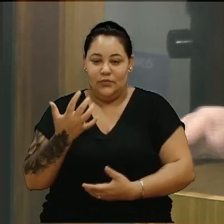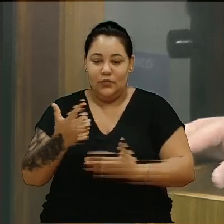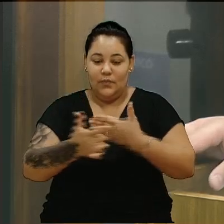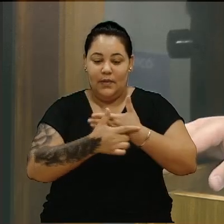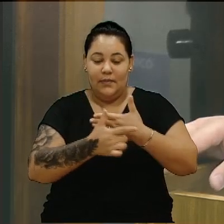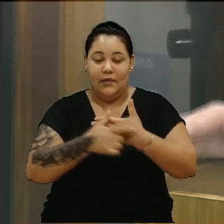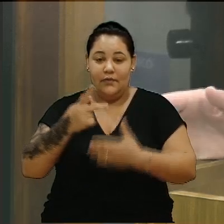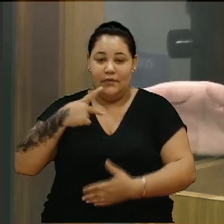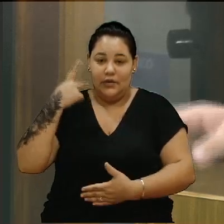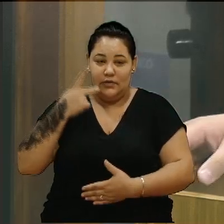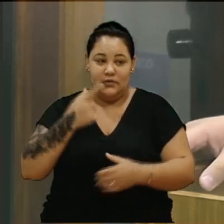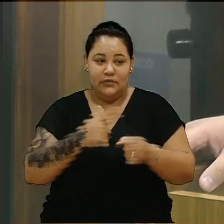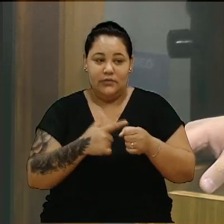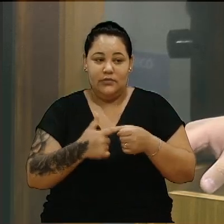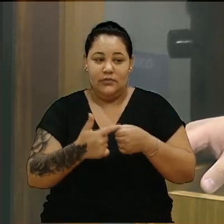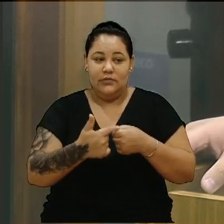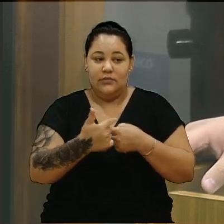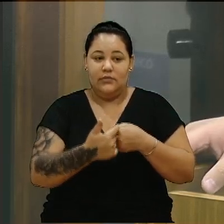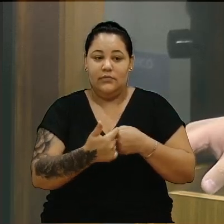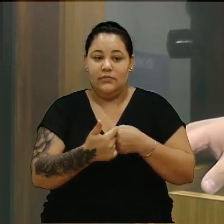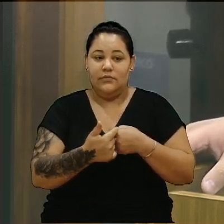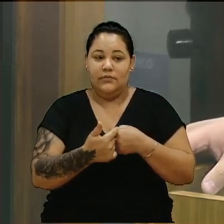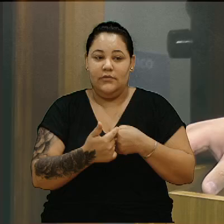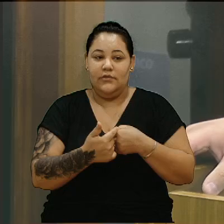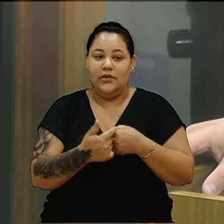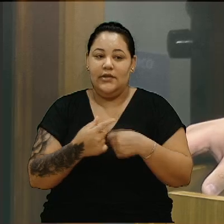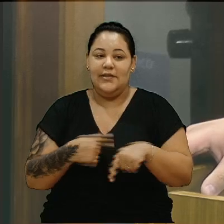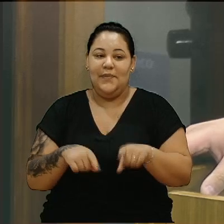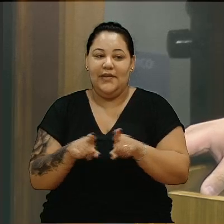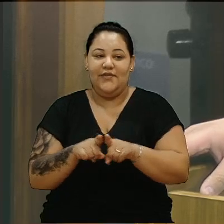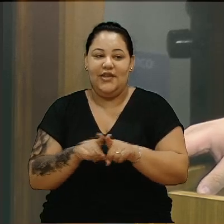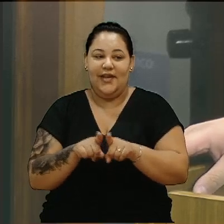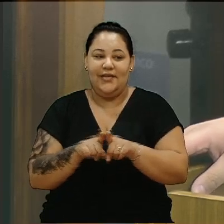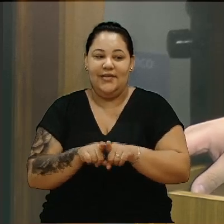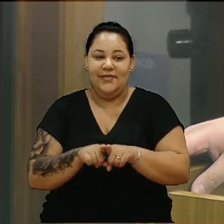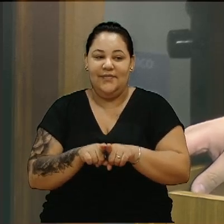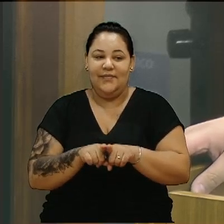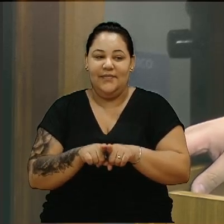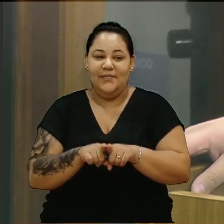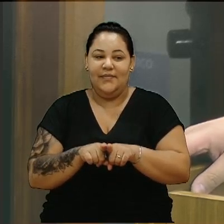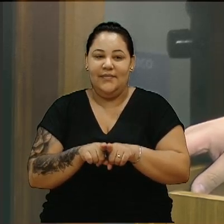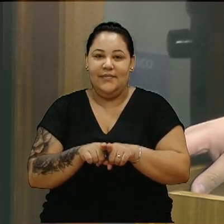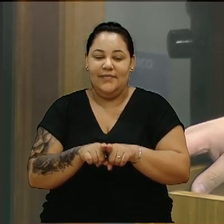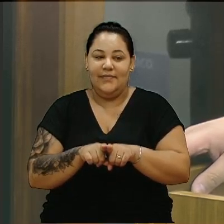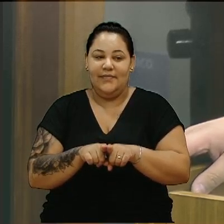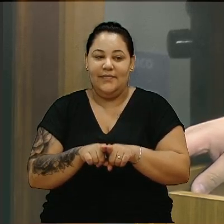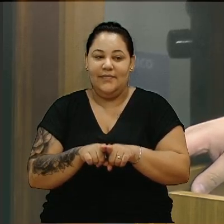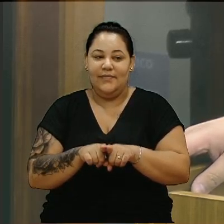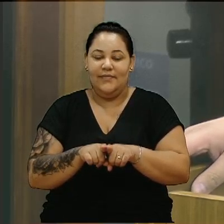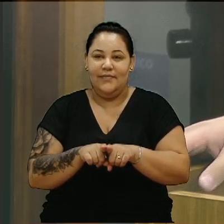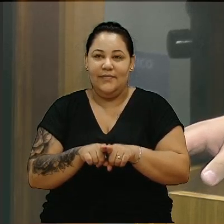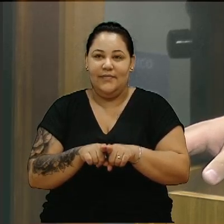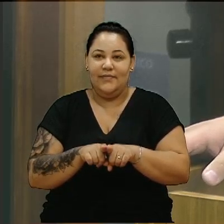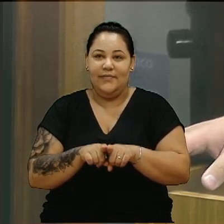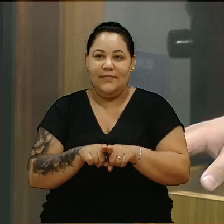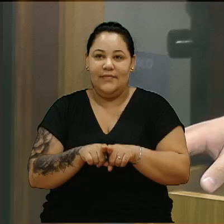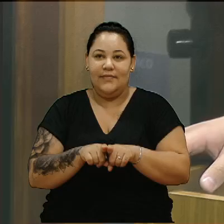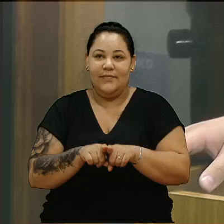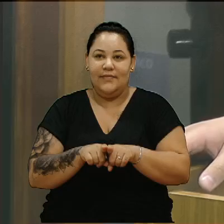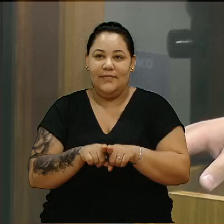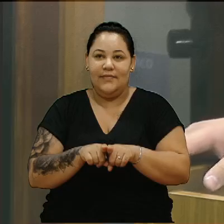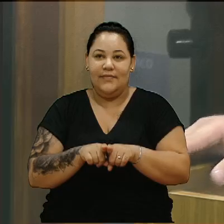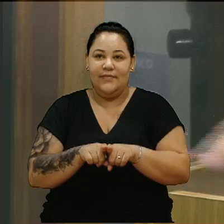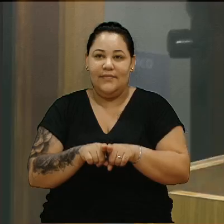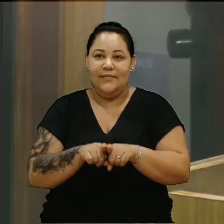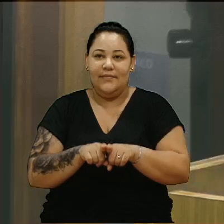nossa cidade neste momento inicial, hoje completando aí 37 dias, salvo engano, de vereança, né, desde o início de